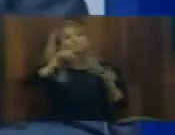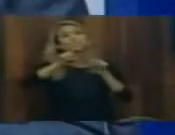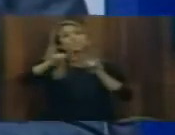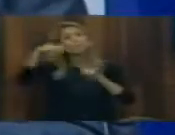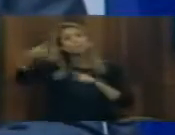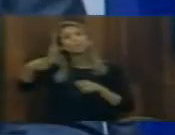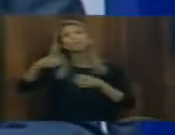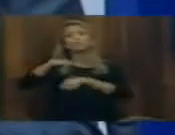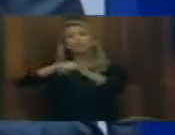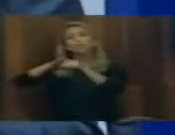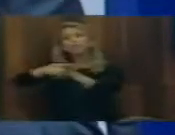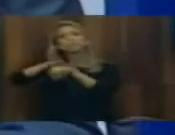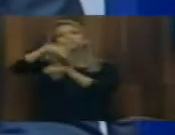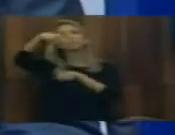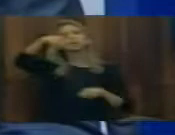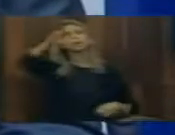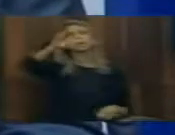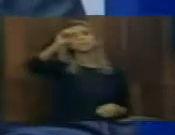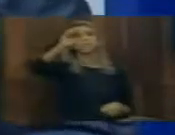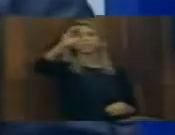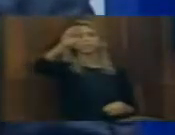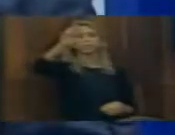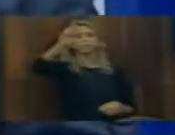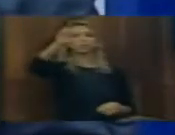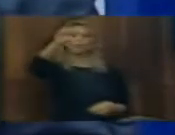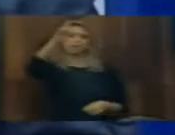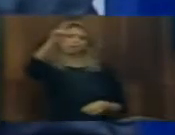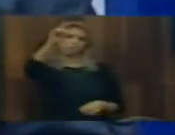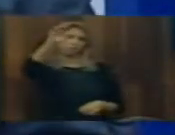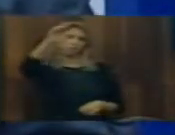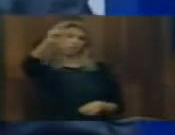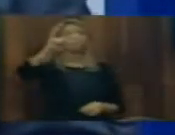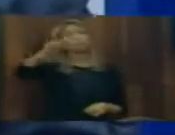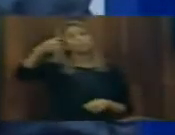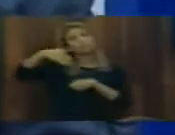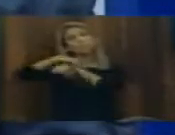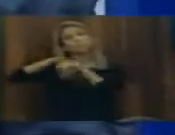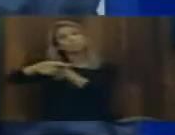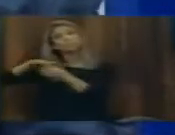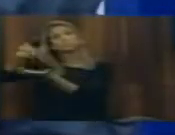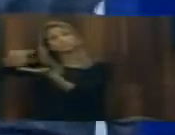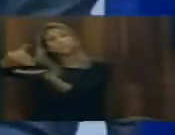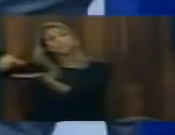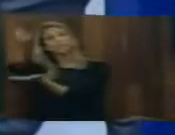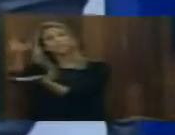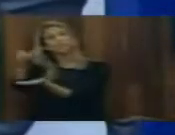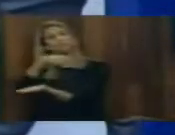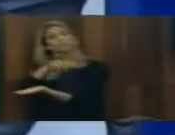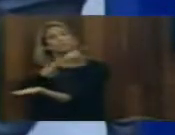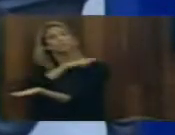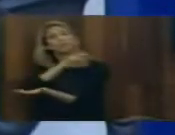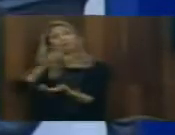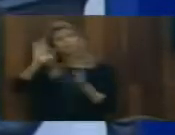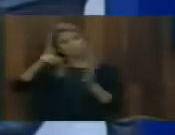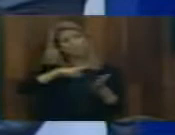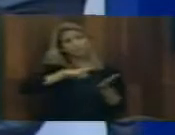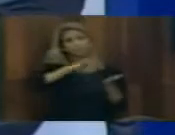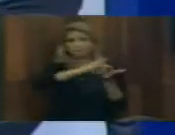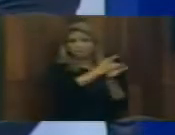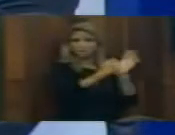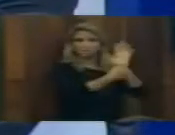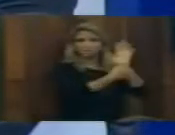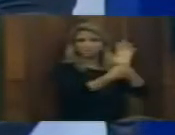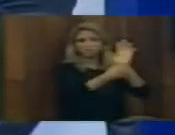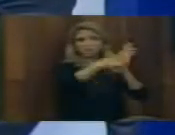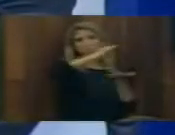procuradoria, procuradoria conversamos com a secretaria. Está aqui, ó, está assinado.